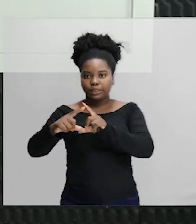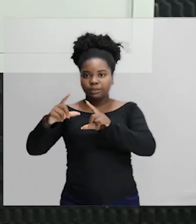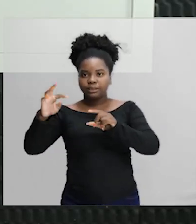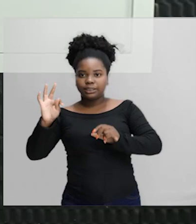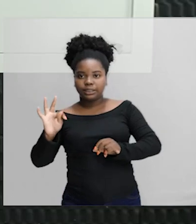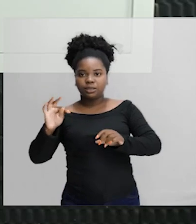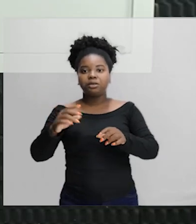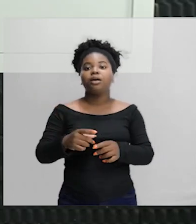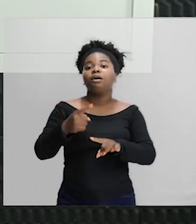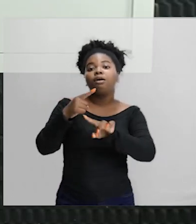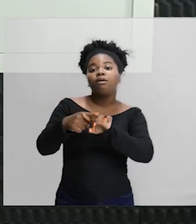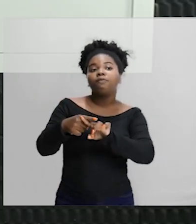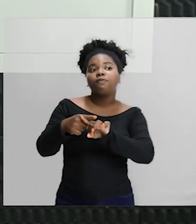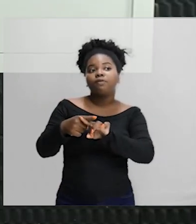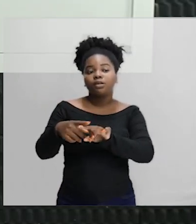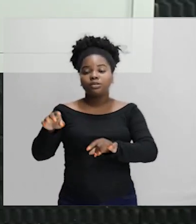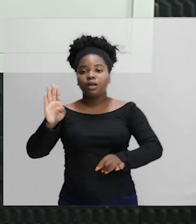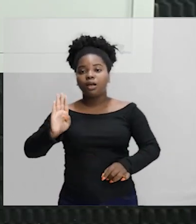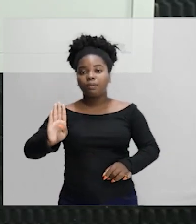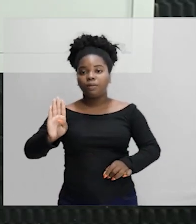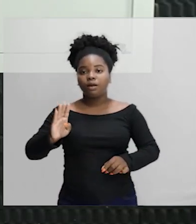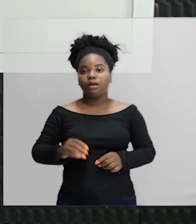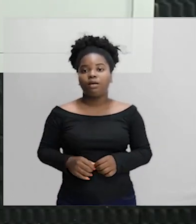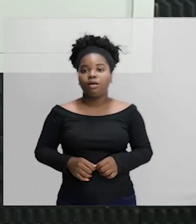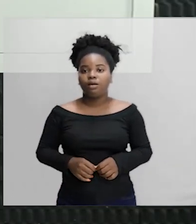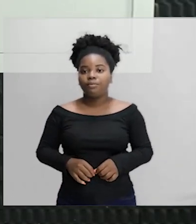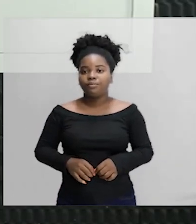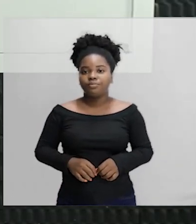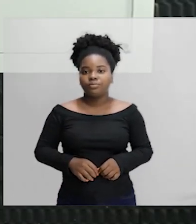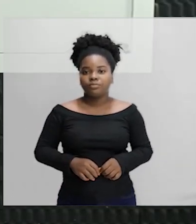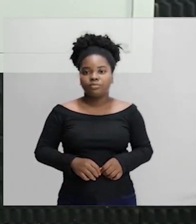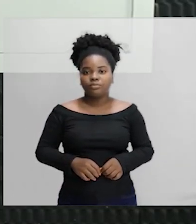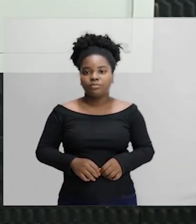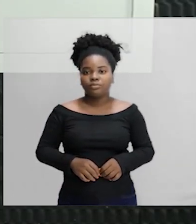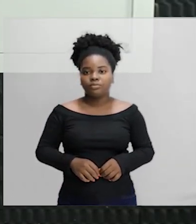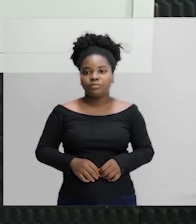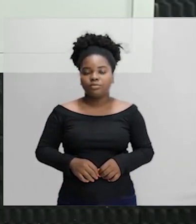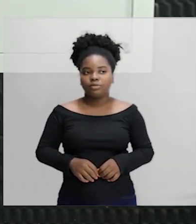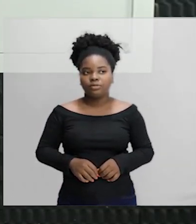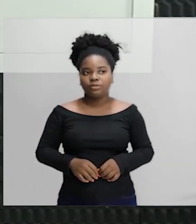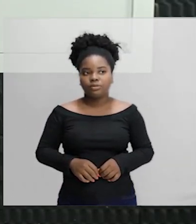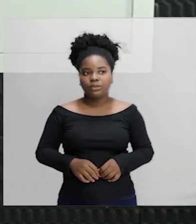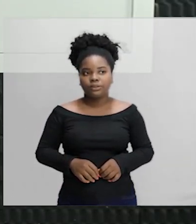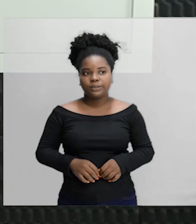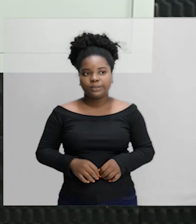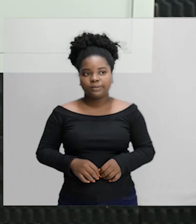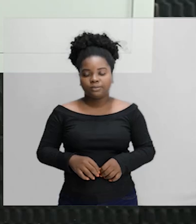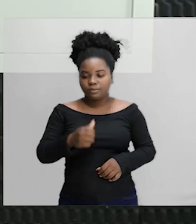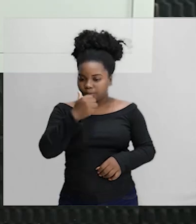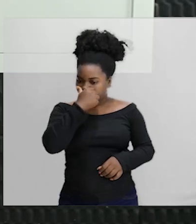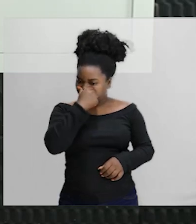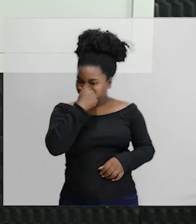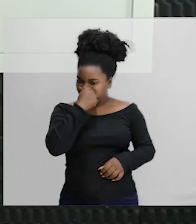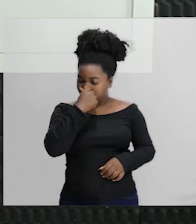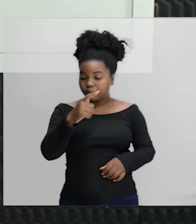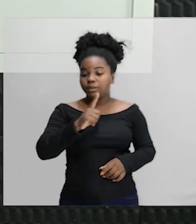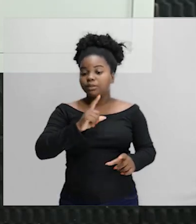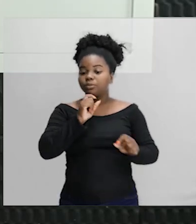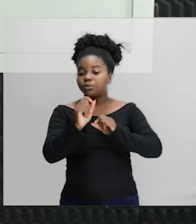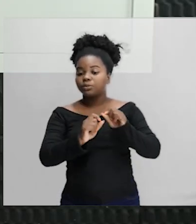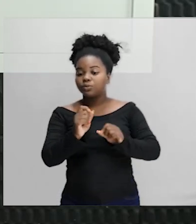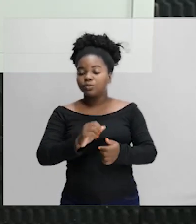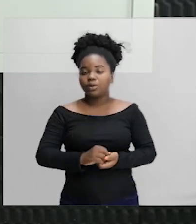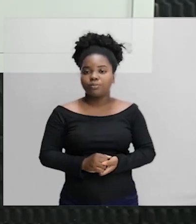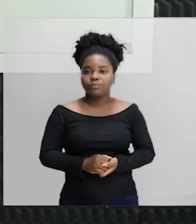vezes o campo, certo? Vezes o campo que nós não mexemos. Aí aqui nós temos o